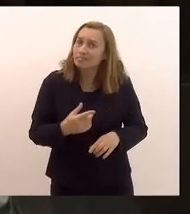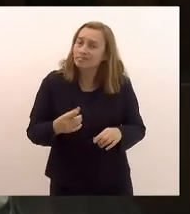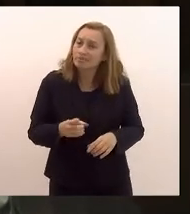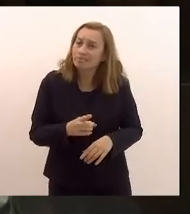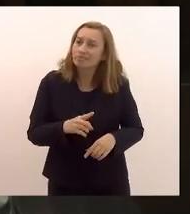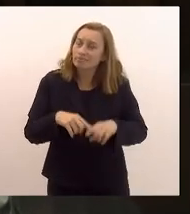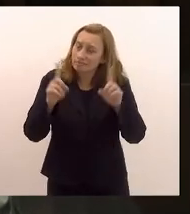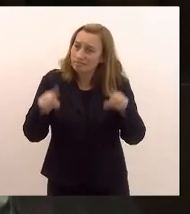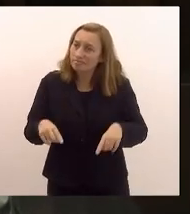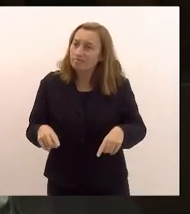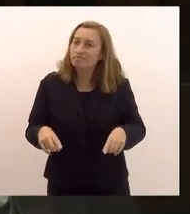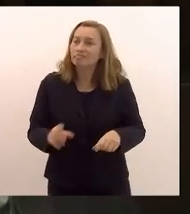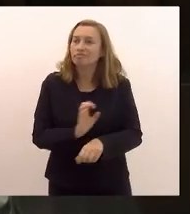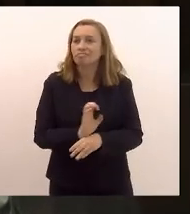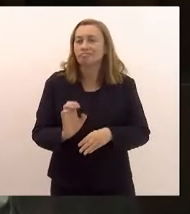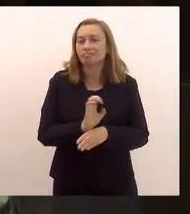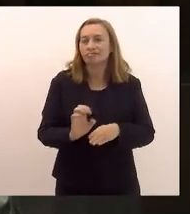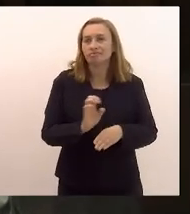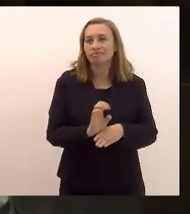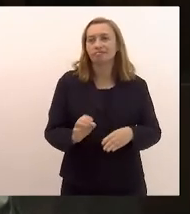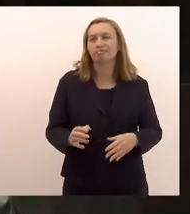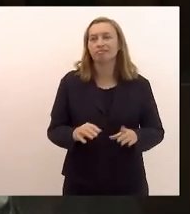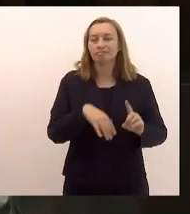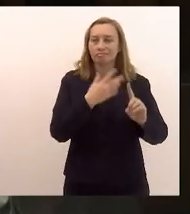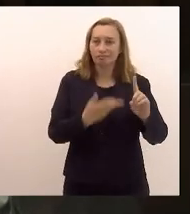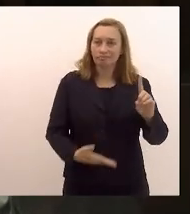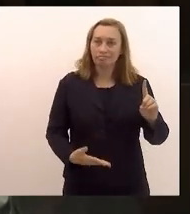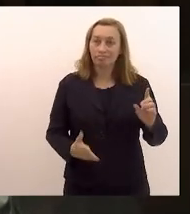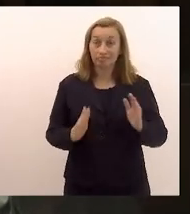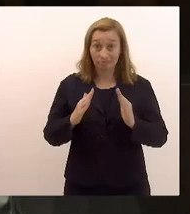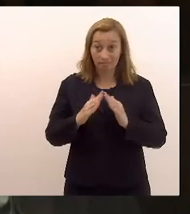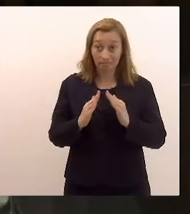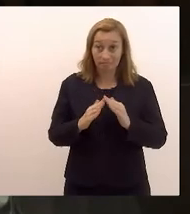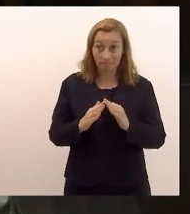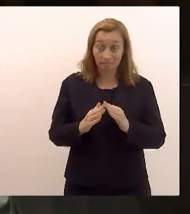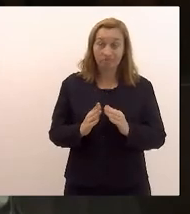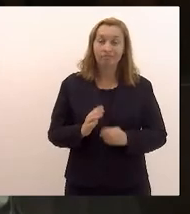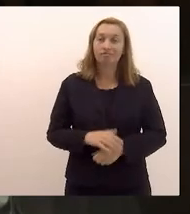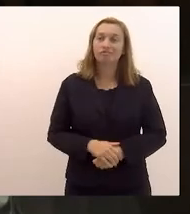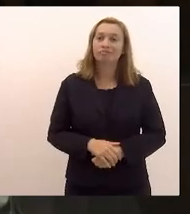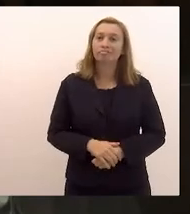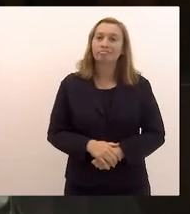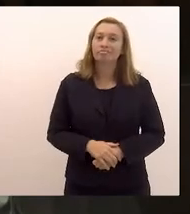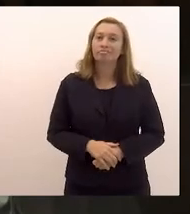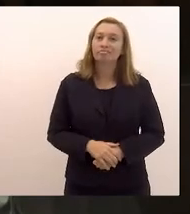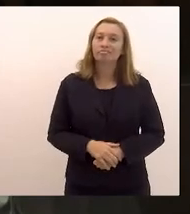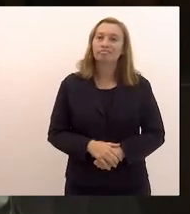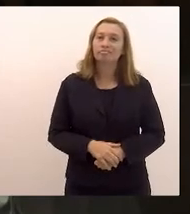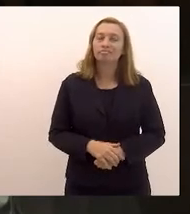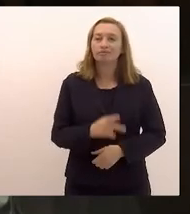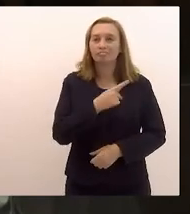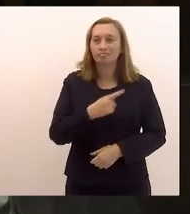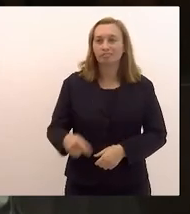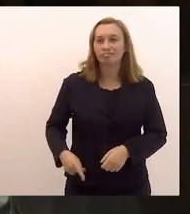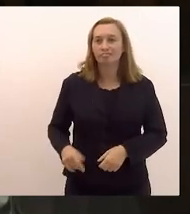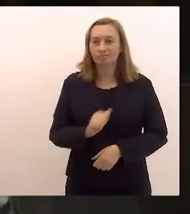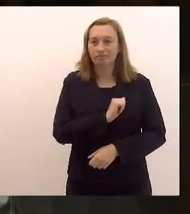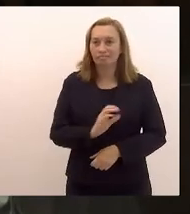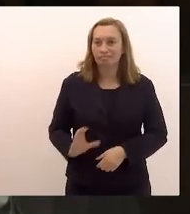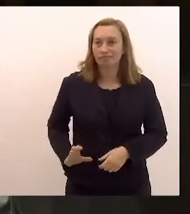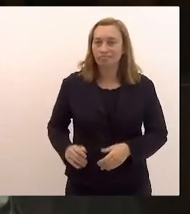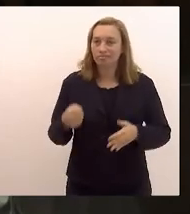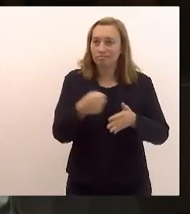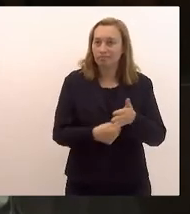Estagiários nos órgãos de atuação eu preciso fazer uma homenagem a essa casa aqui voltando porque Presidente Andrés filhão eu